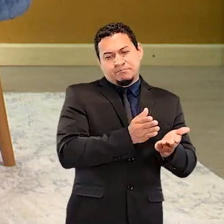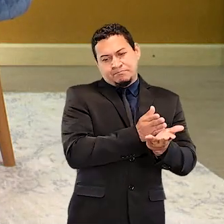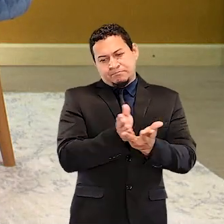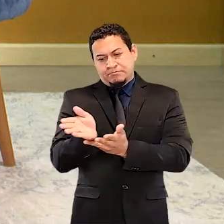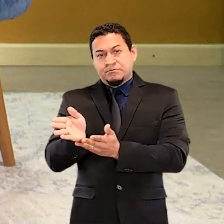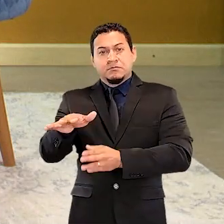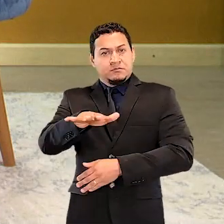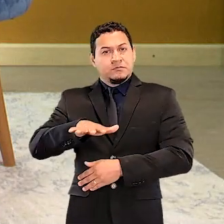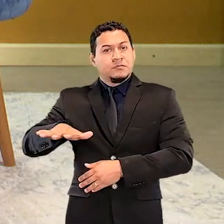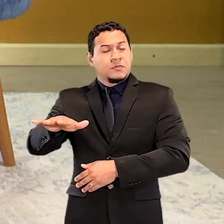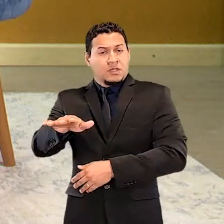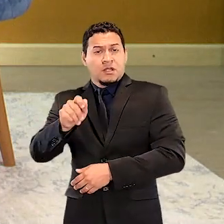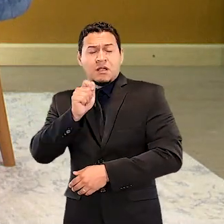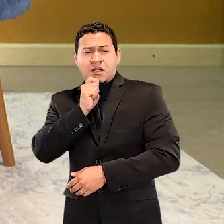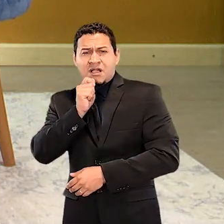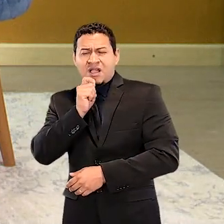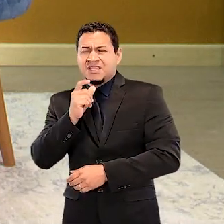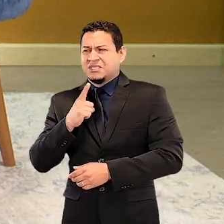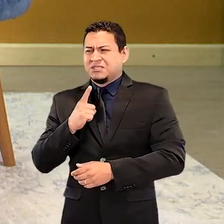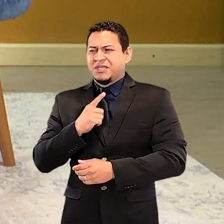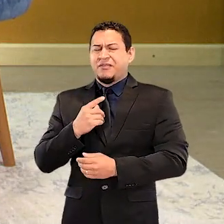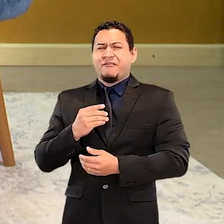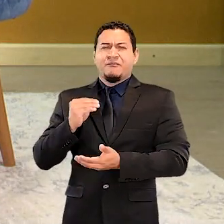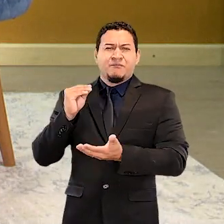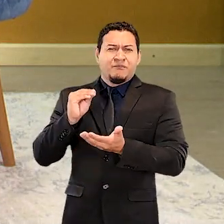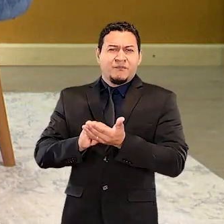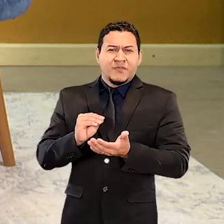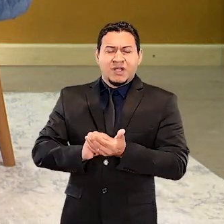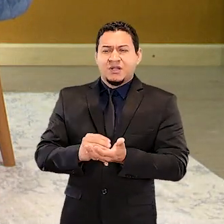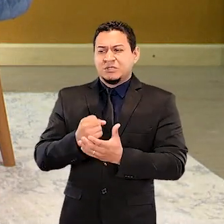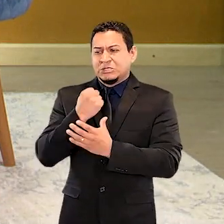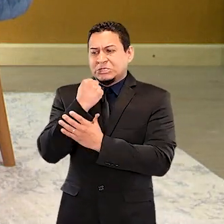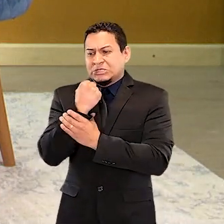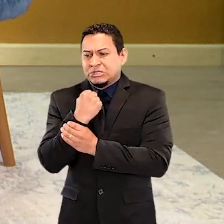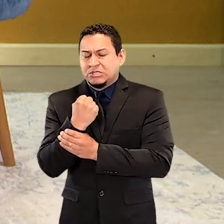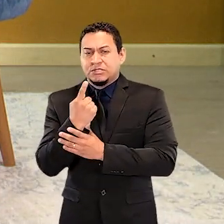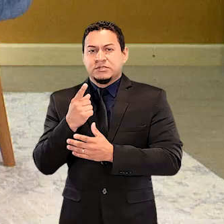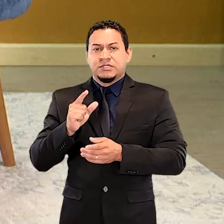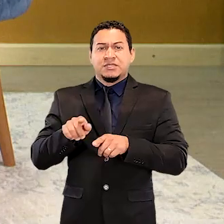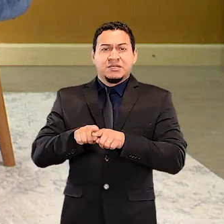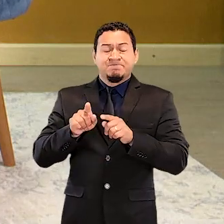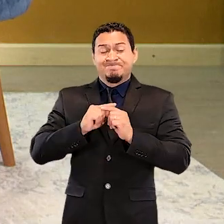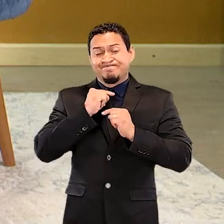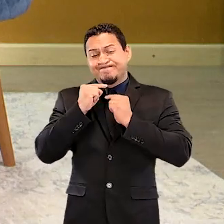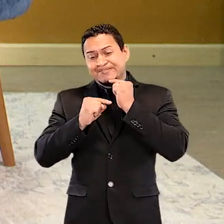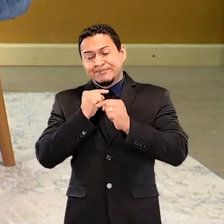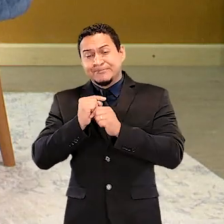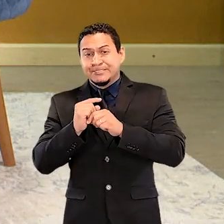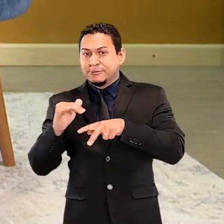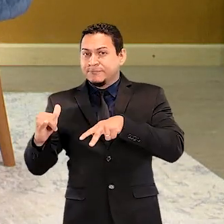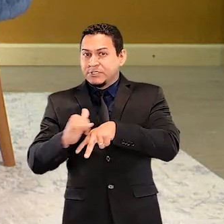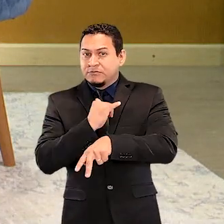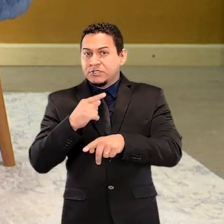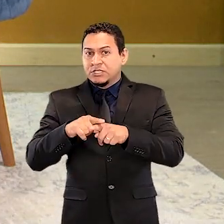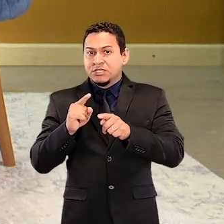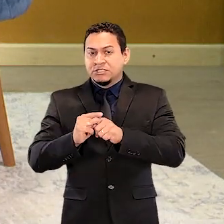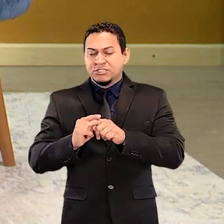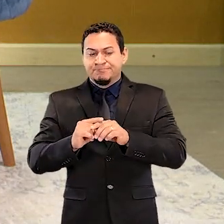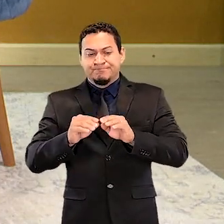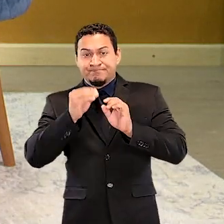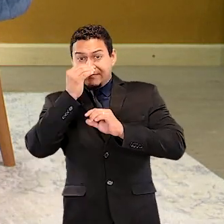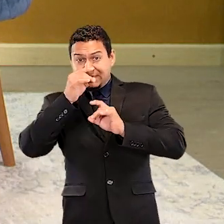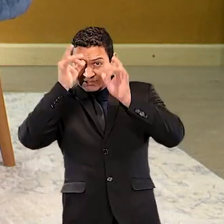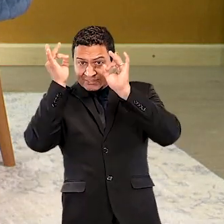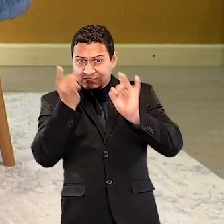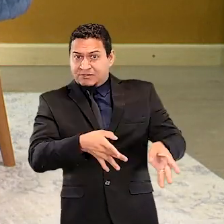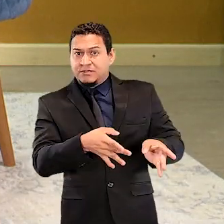que existe ainda muita insegurança e desconfiança também das vítimas de sair dessas relações